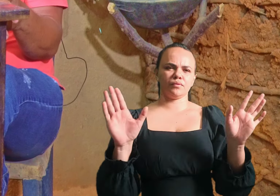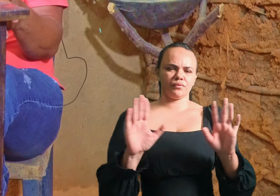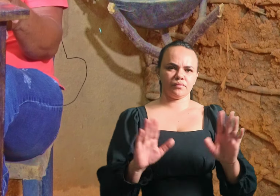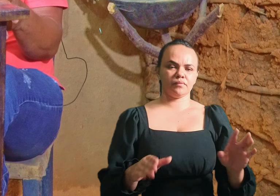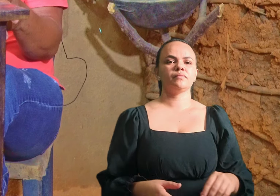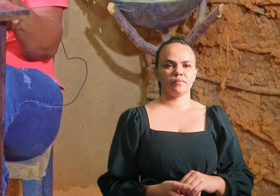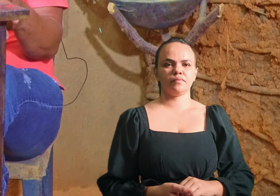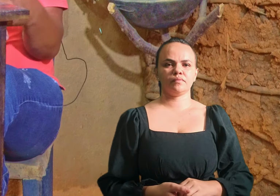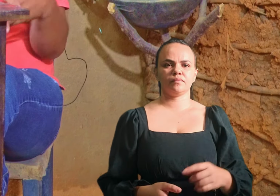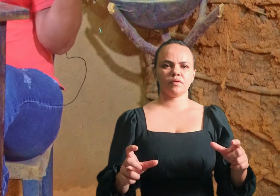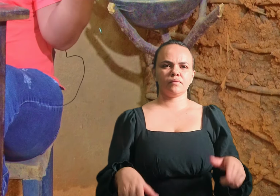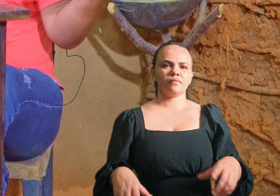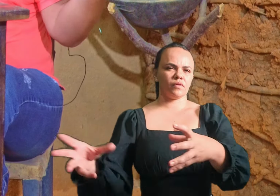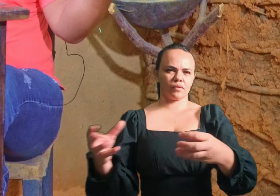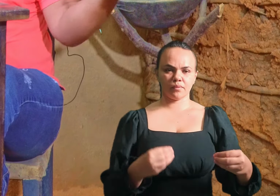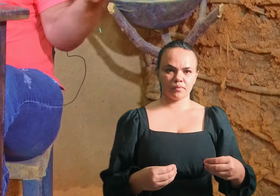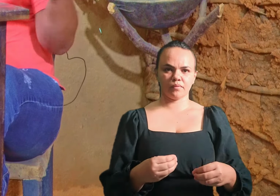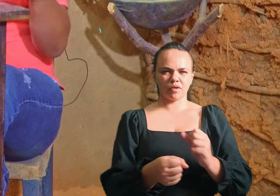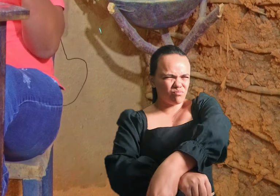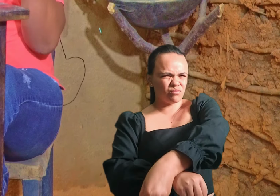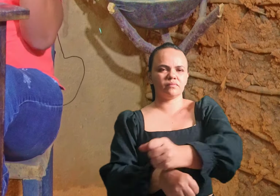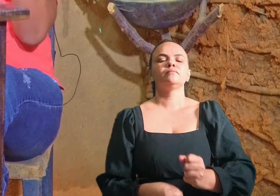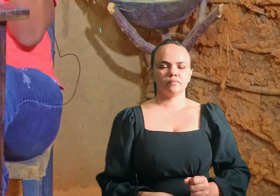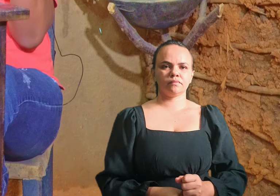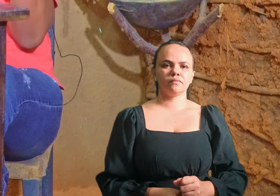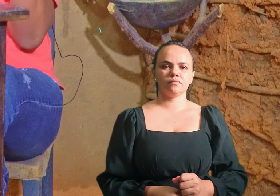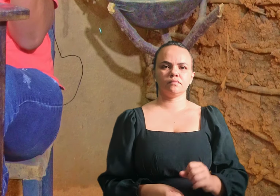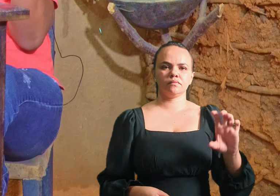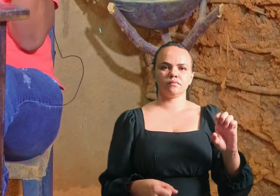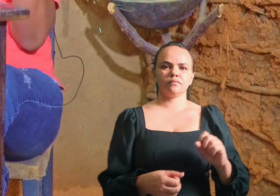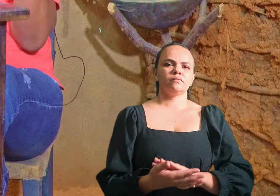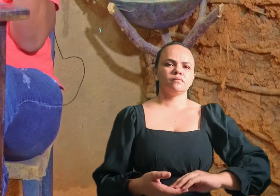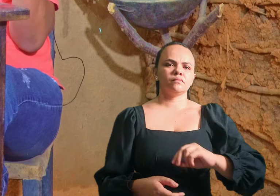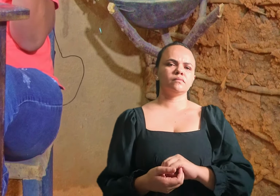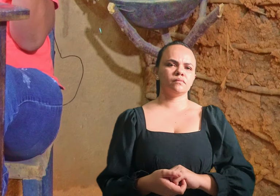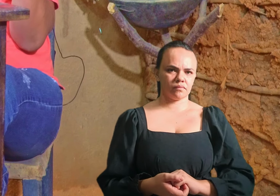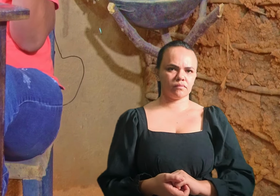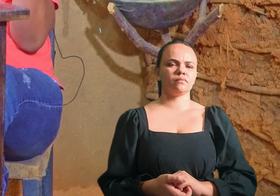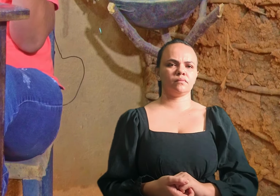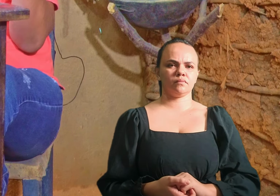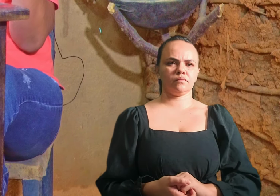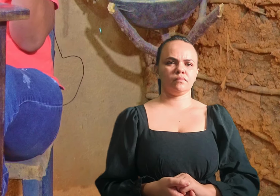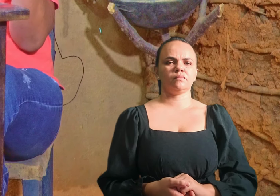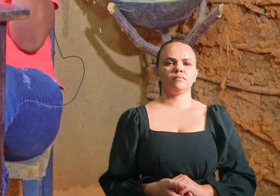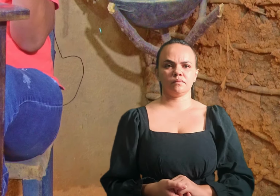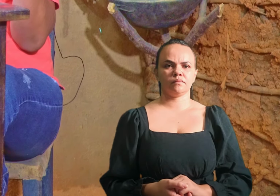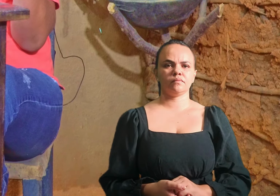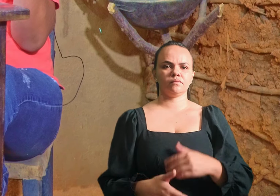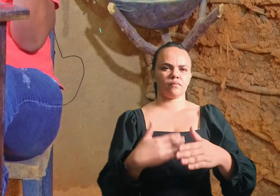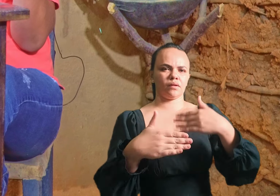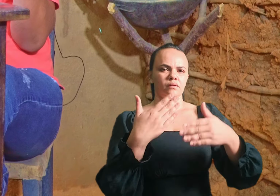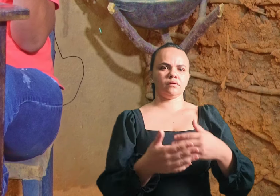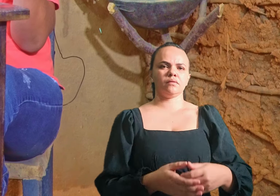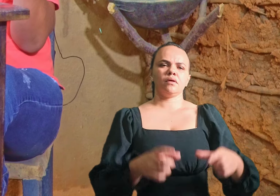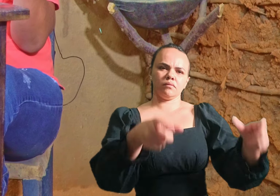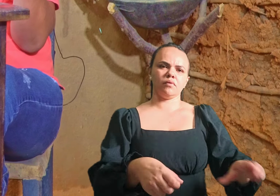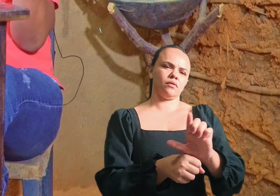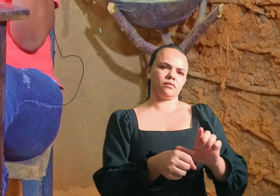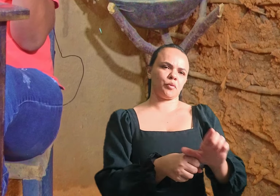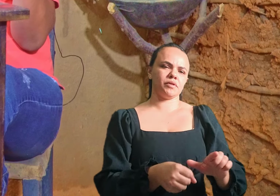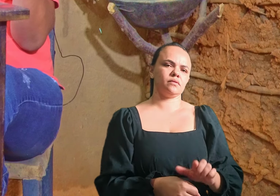eh e e depois que ele vai se tornar independente nós vamos ter essa parte de serra e vai ter a parte de sertão né que ali inclui outras